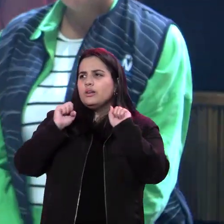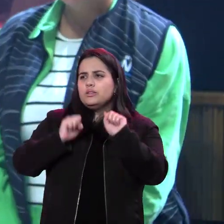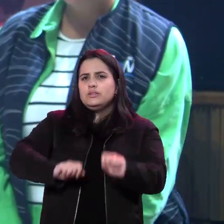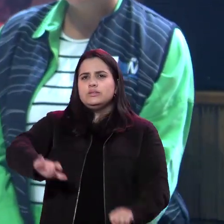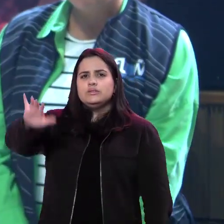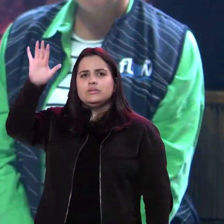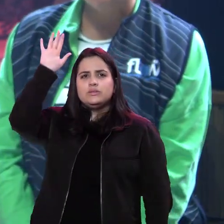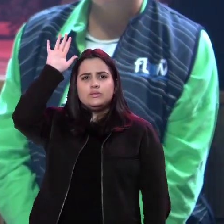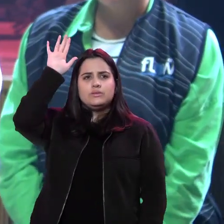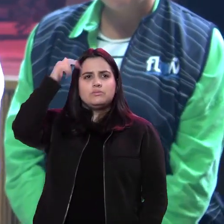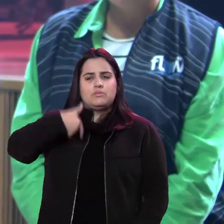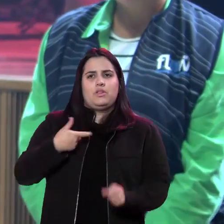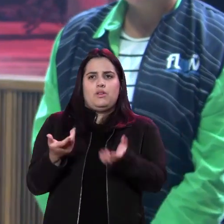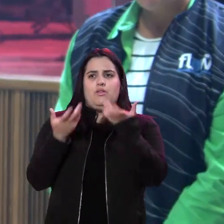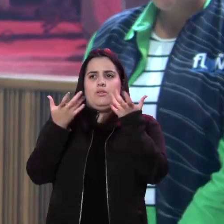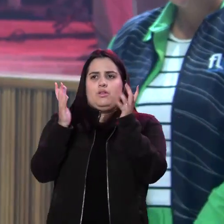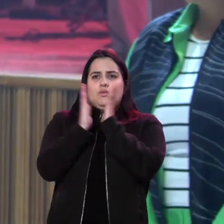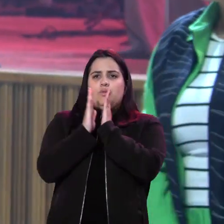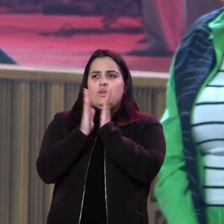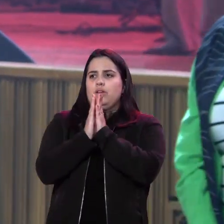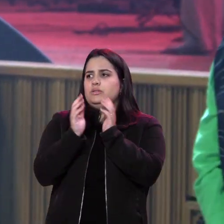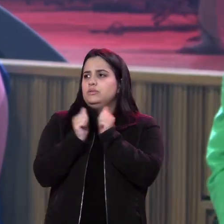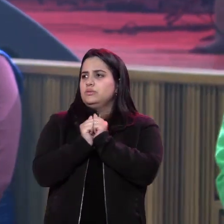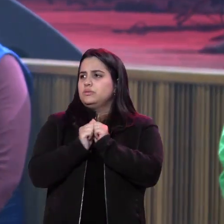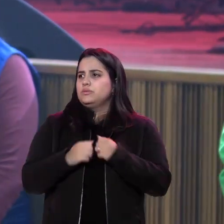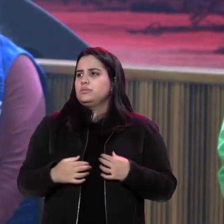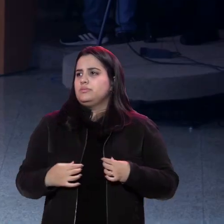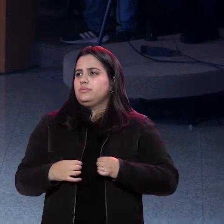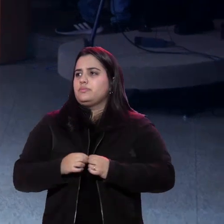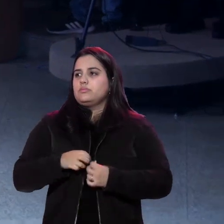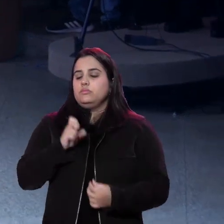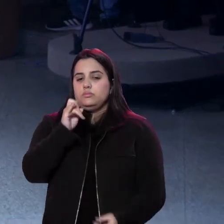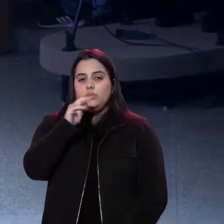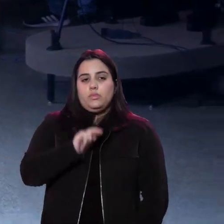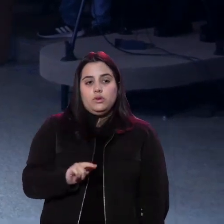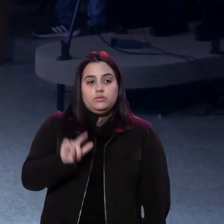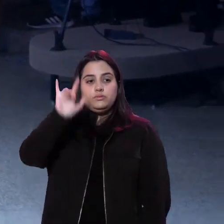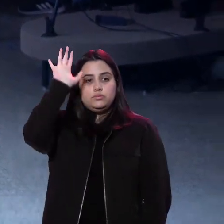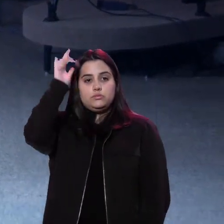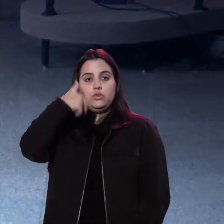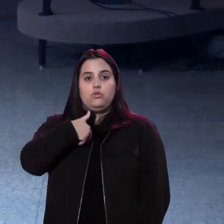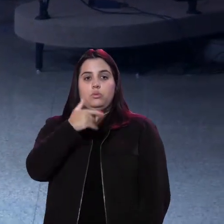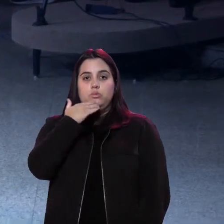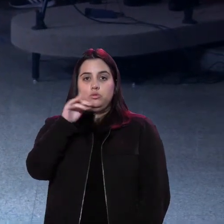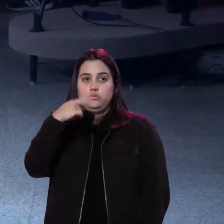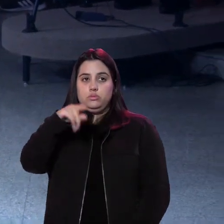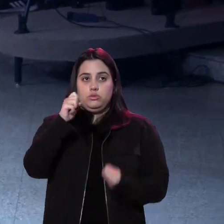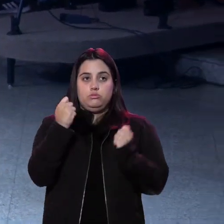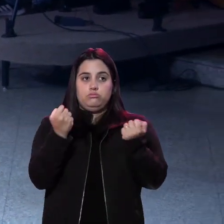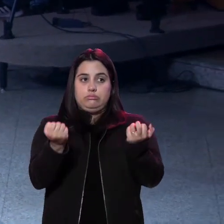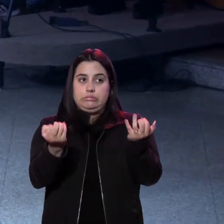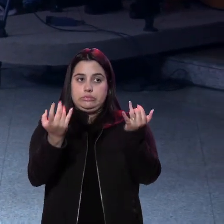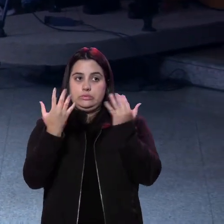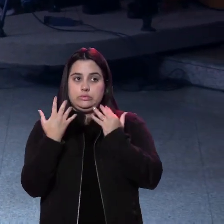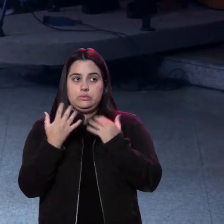problema. Eu quero orar junto com você. Se você ergueu sua mão, eu vou pedir, vem aqui na frente.